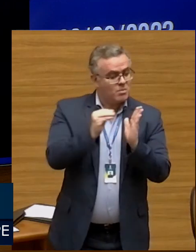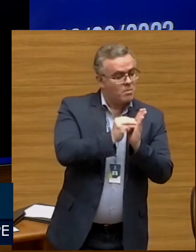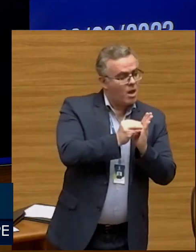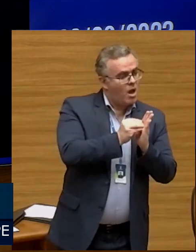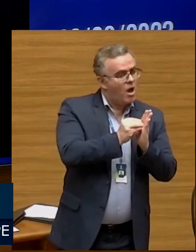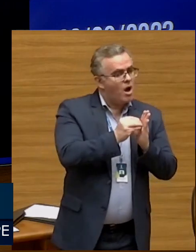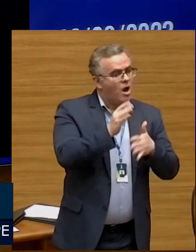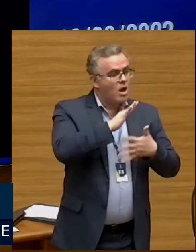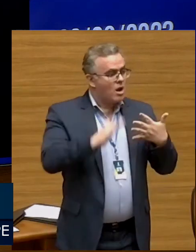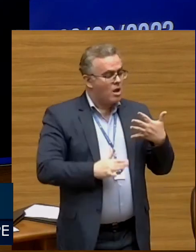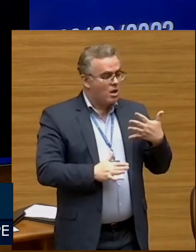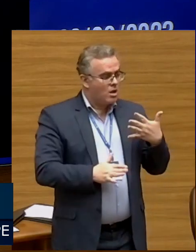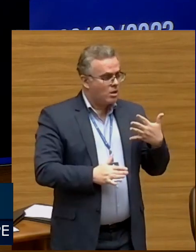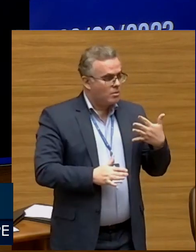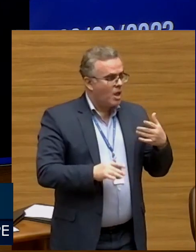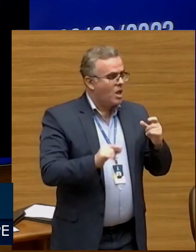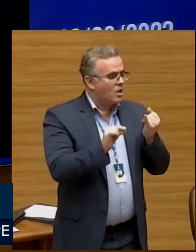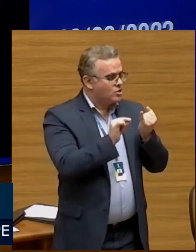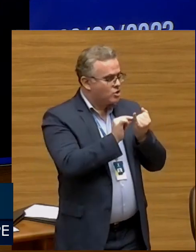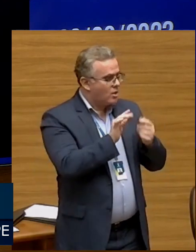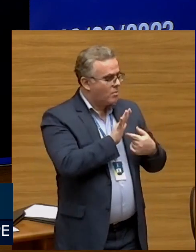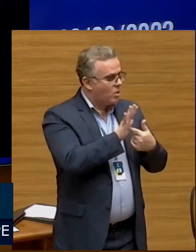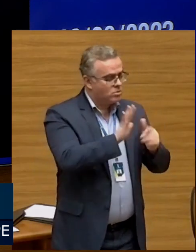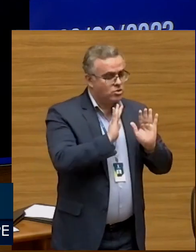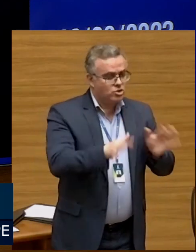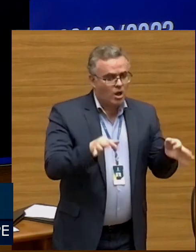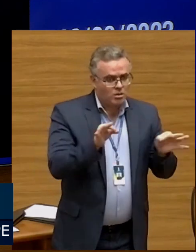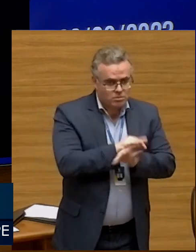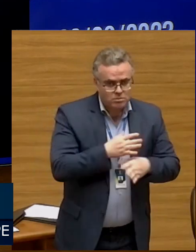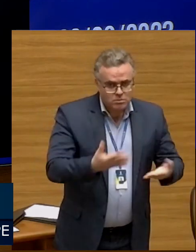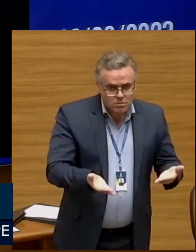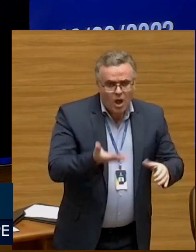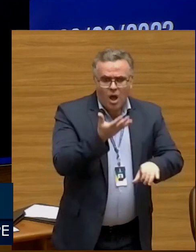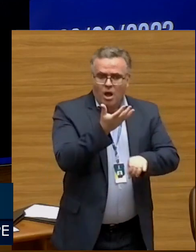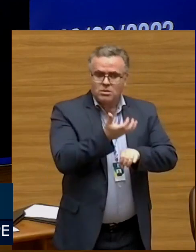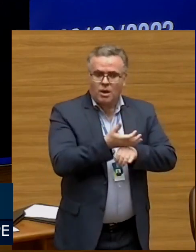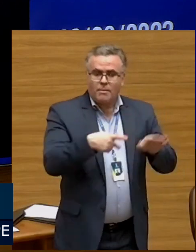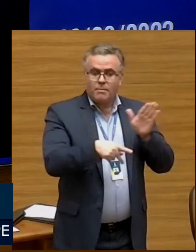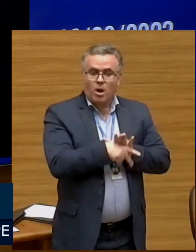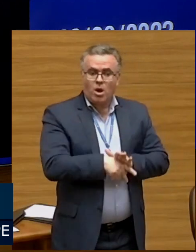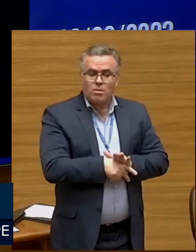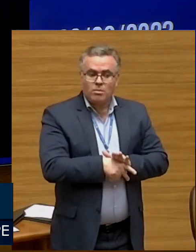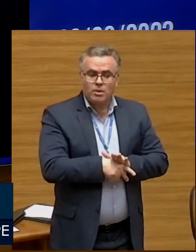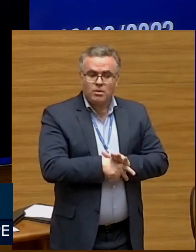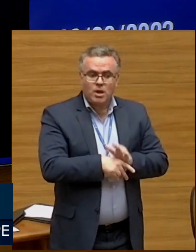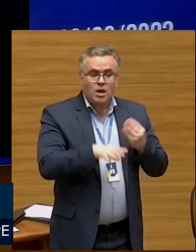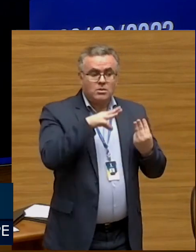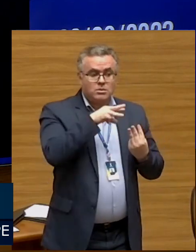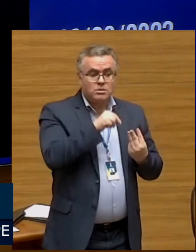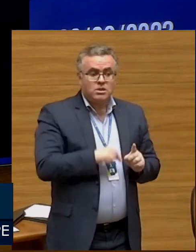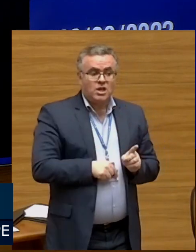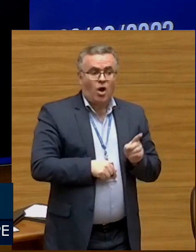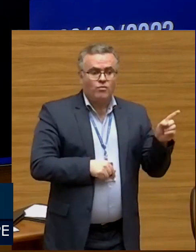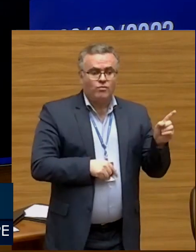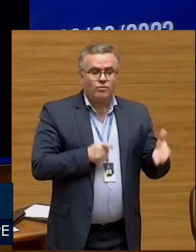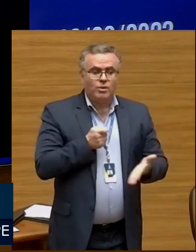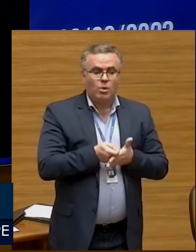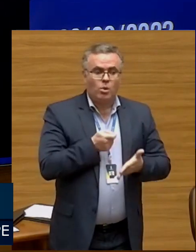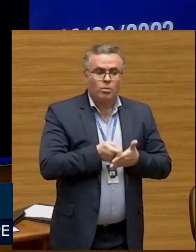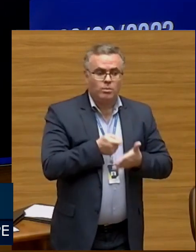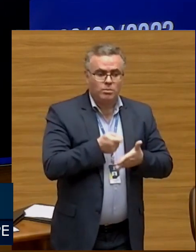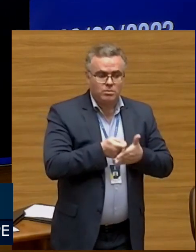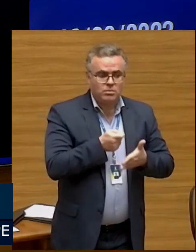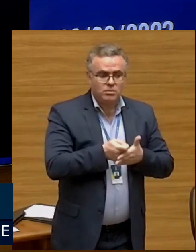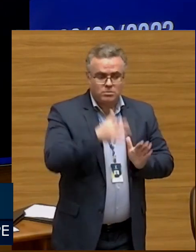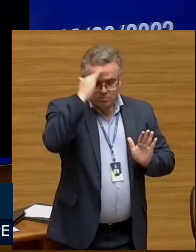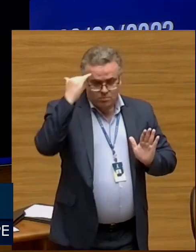como a Gislaine mostrou aqui, a Libras é a disciplina curricular nas universidades. Isso é obrigatório, é